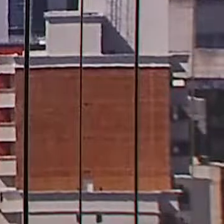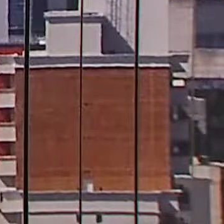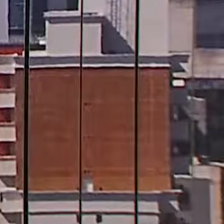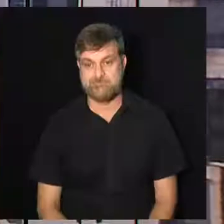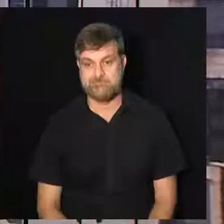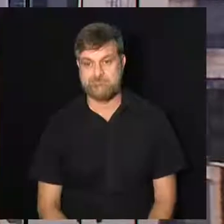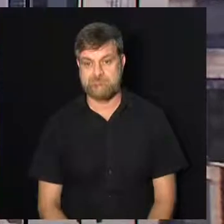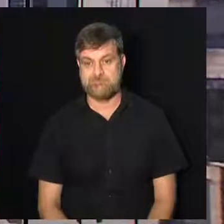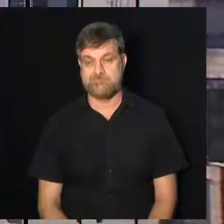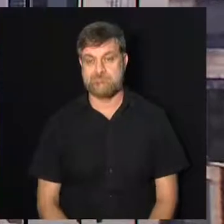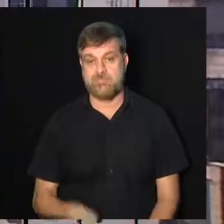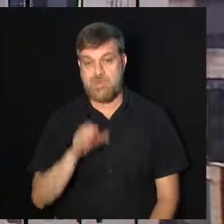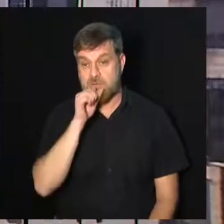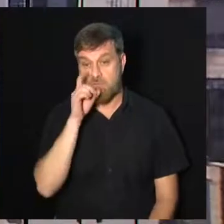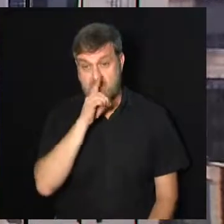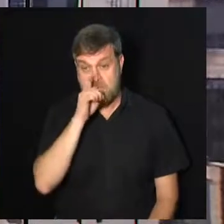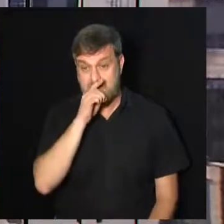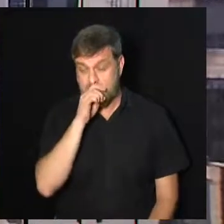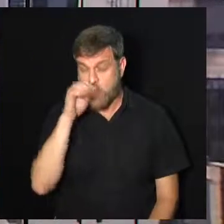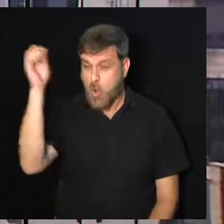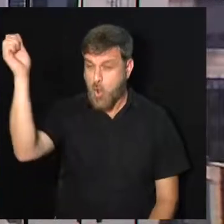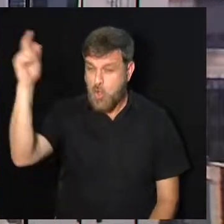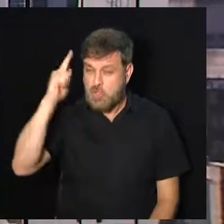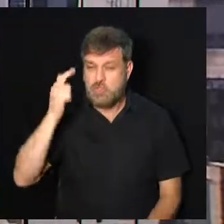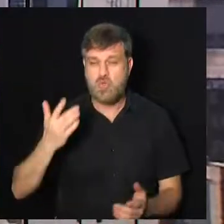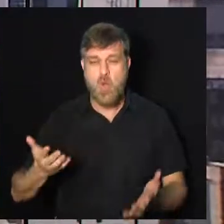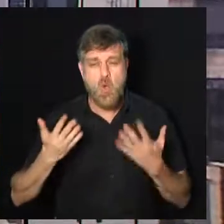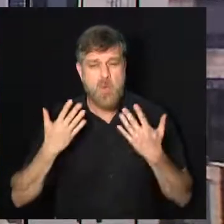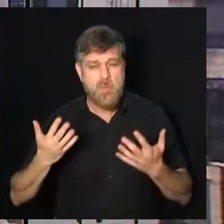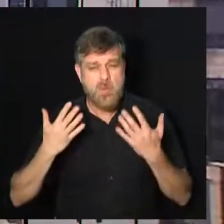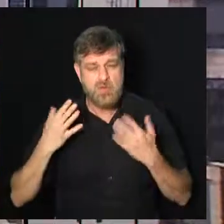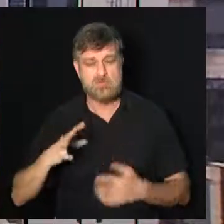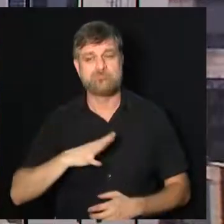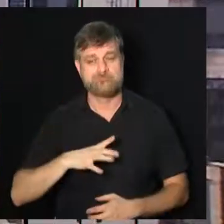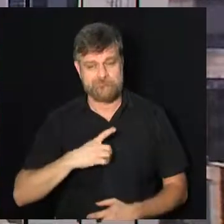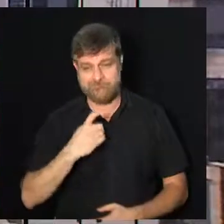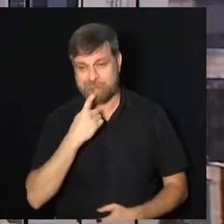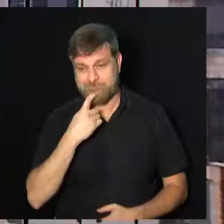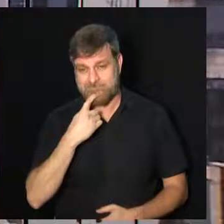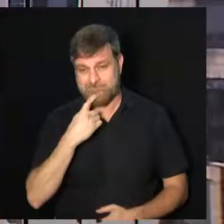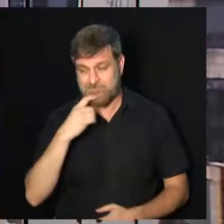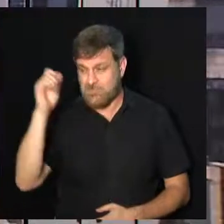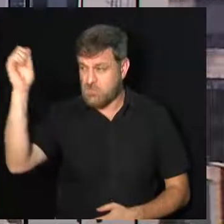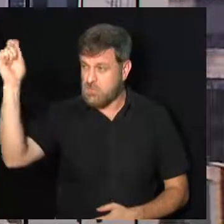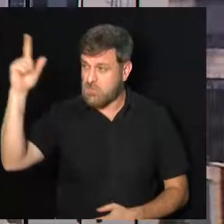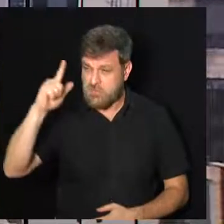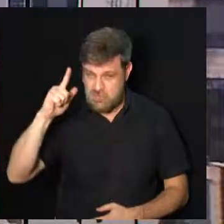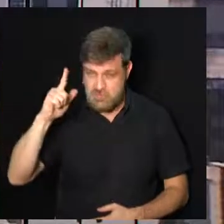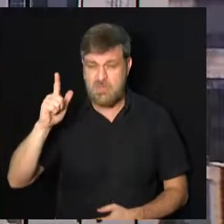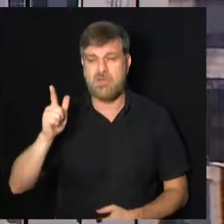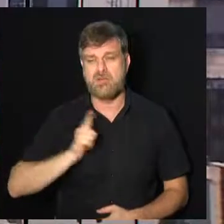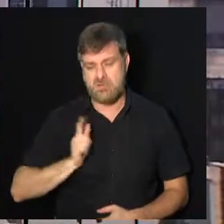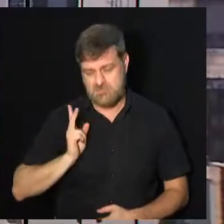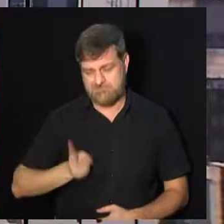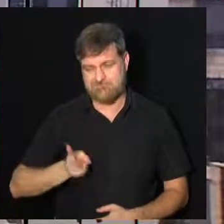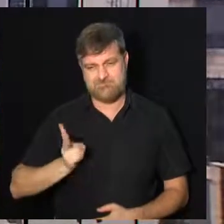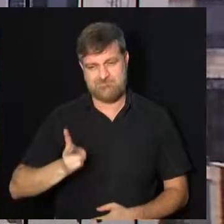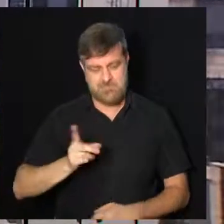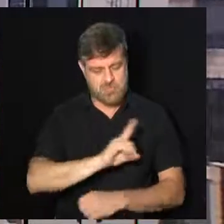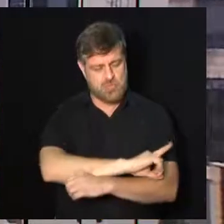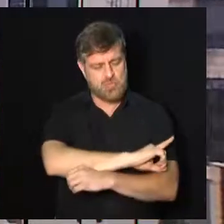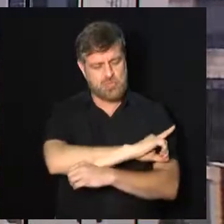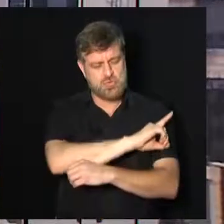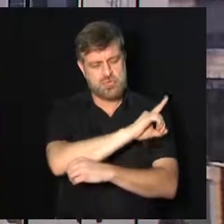Fim de semana de sol e muito calor para a cidade de Campinas. O sol continua aparecendo durante todo o